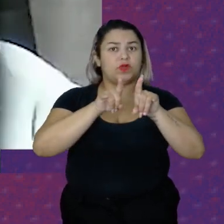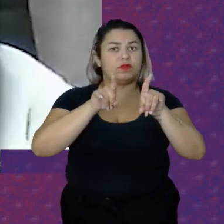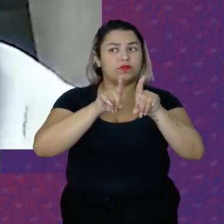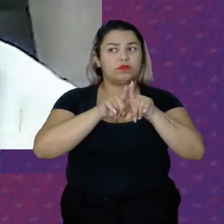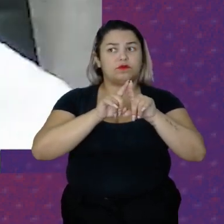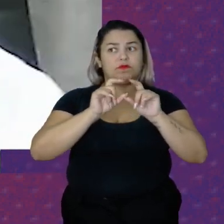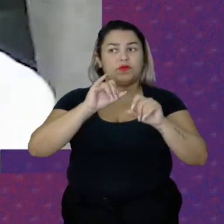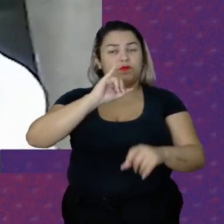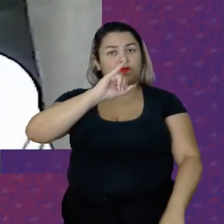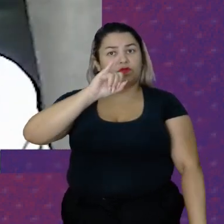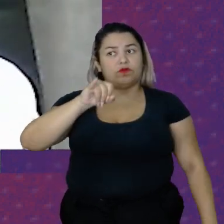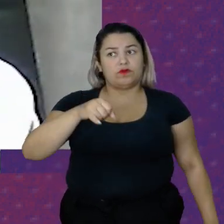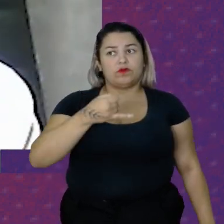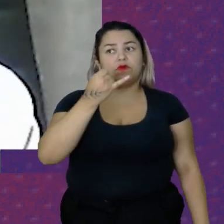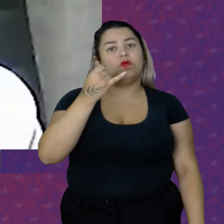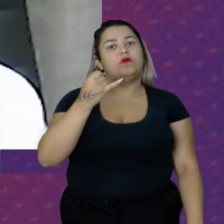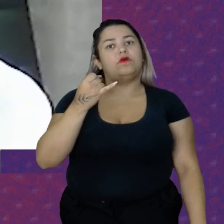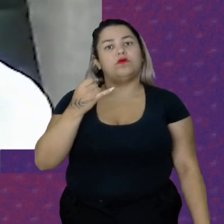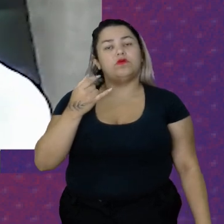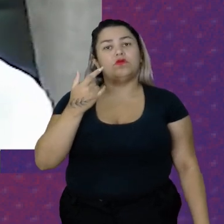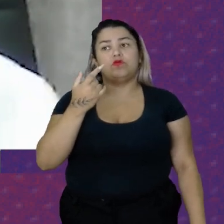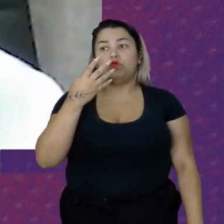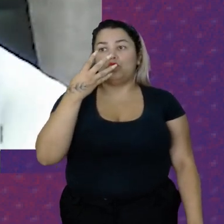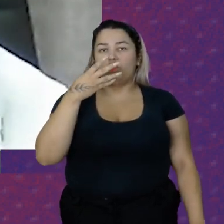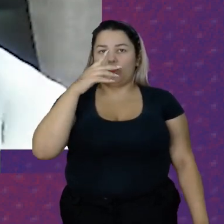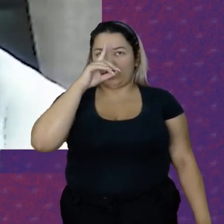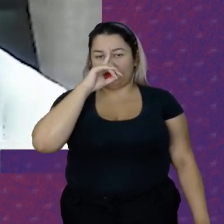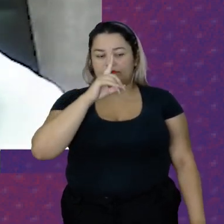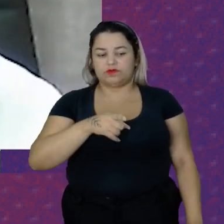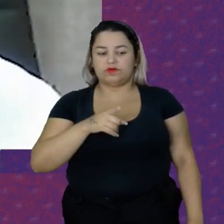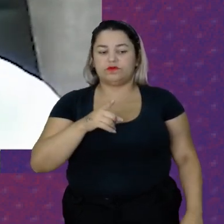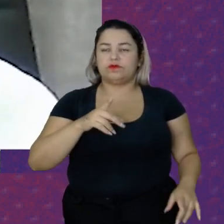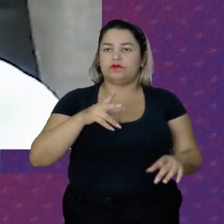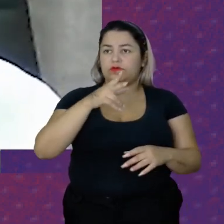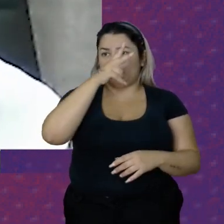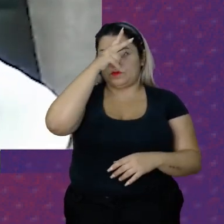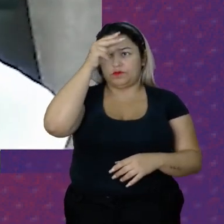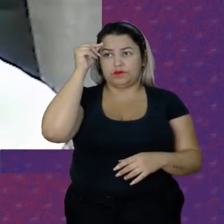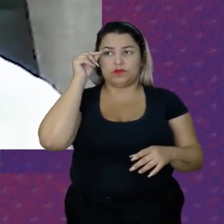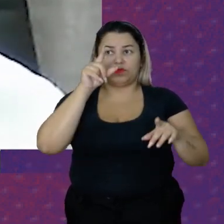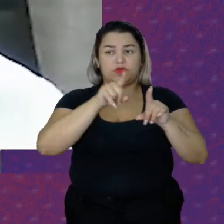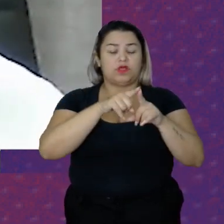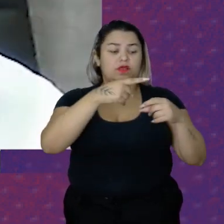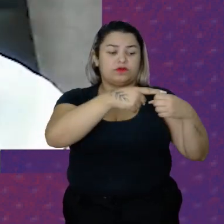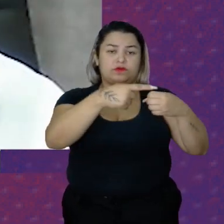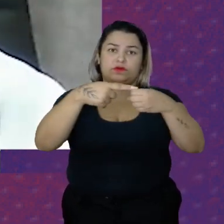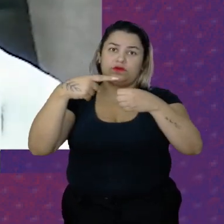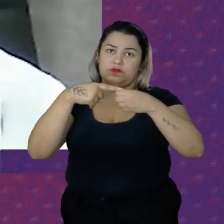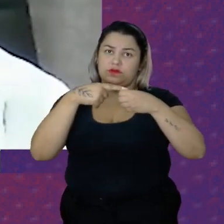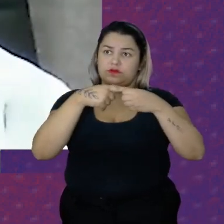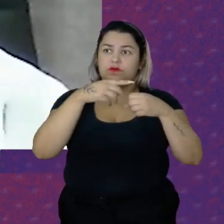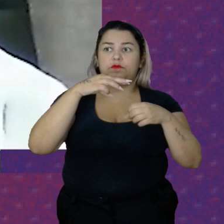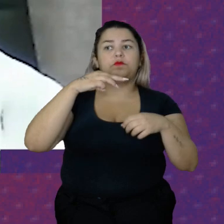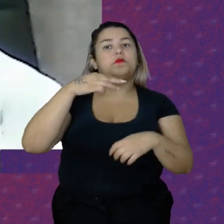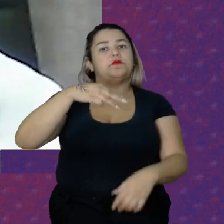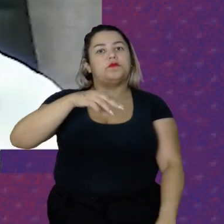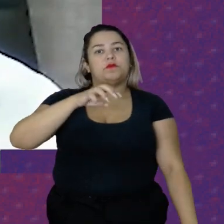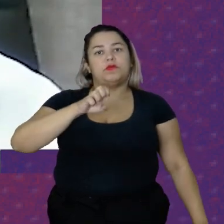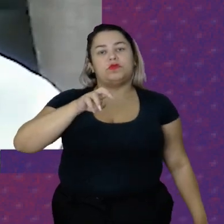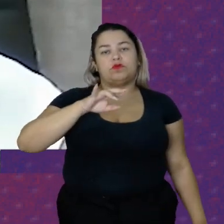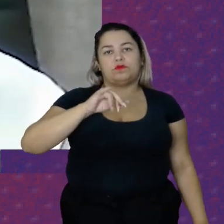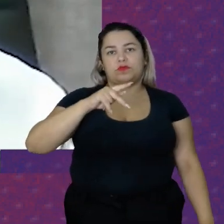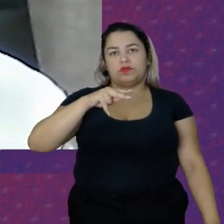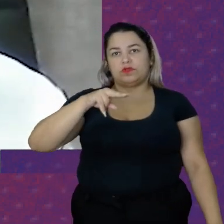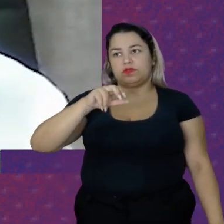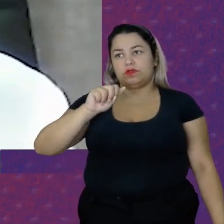ter a oportunidade de, como estou no 4º mandato de prefeita de Lauro de Freitas, uma cidade metropolitana da Bahia,